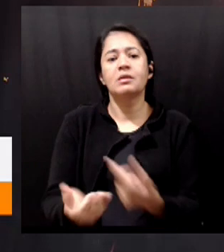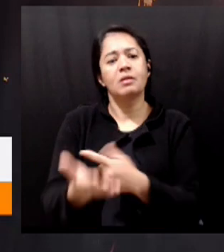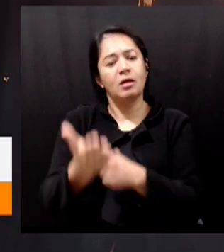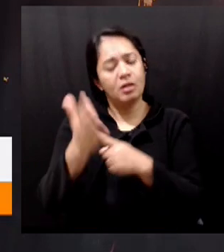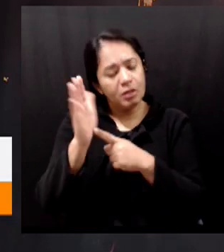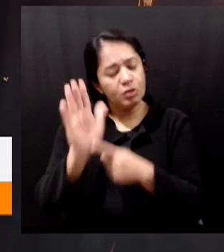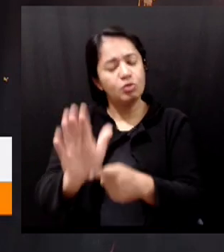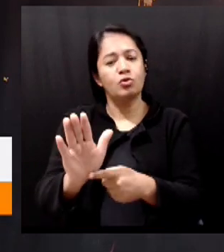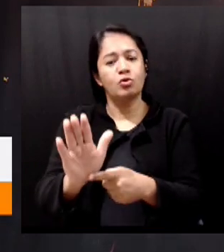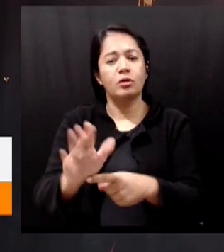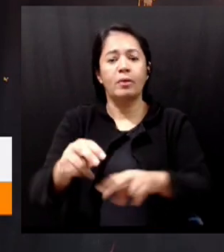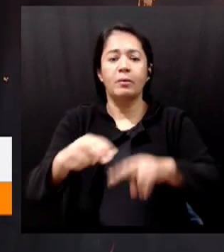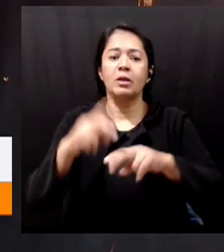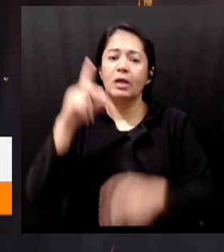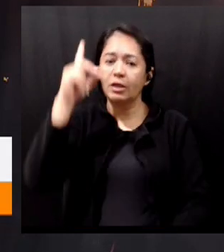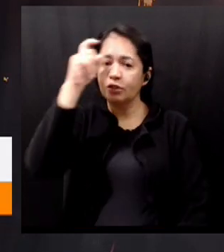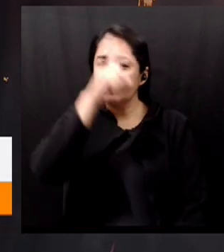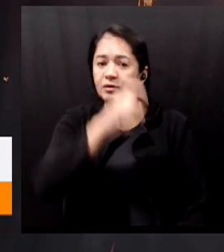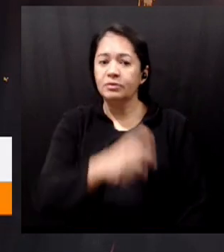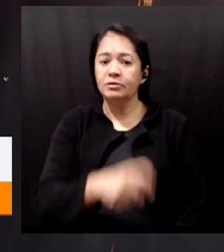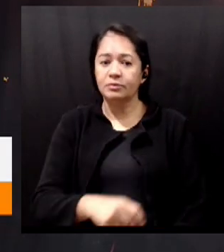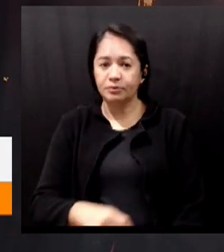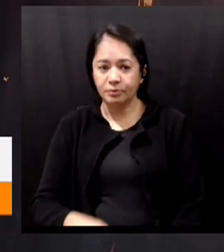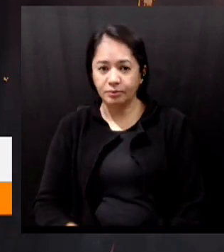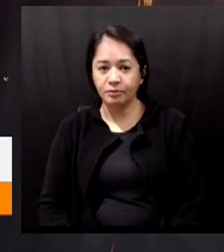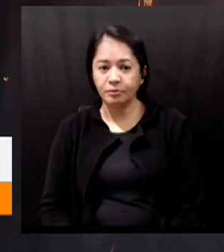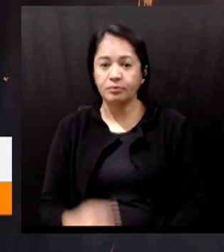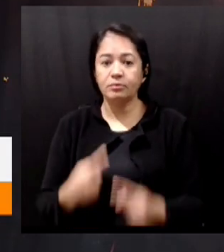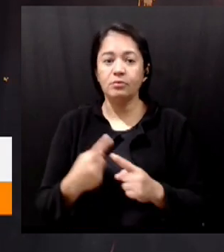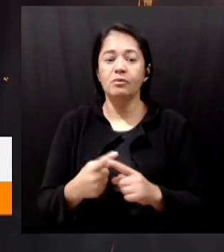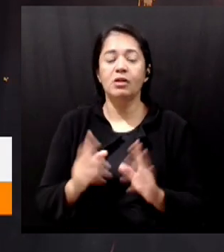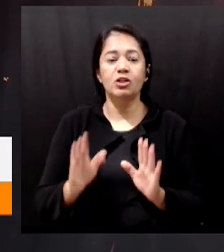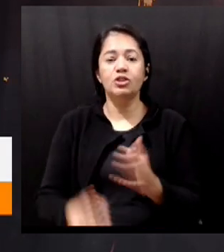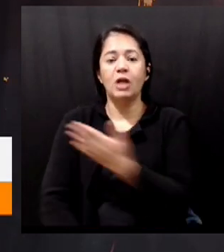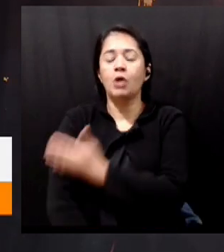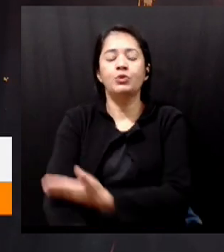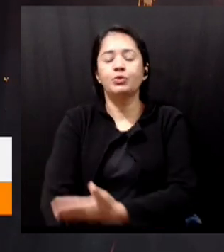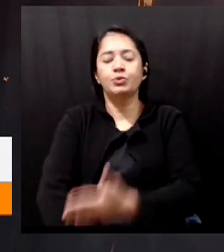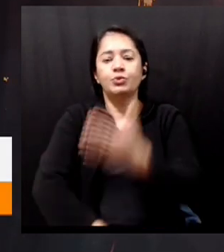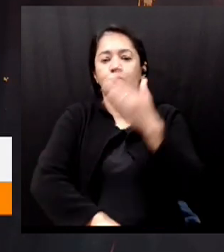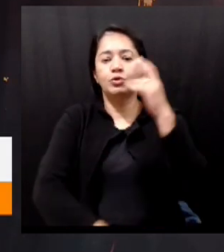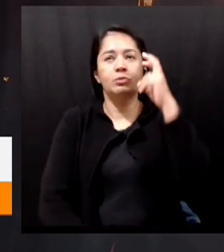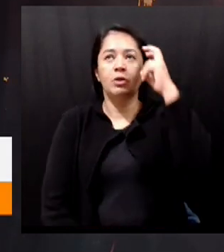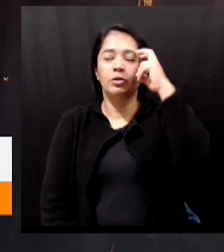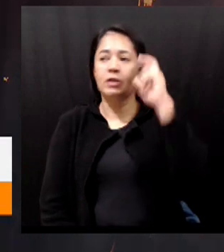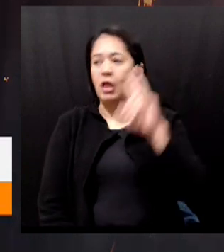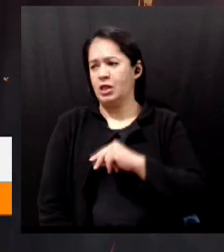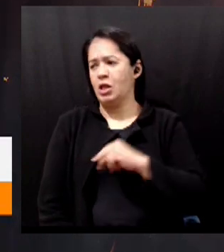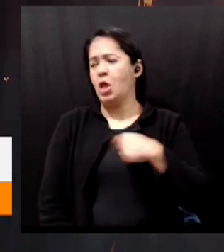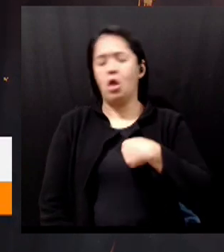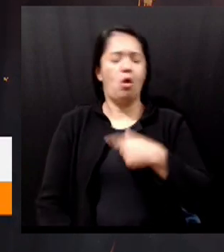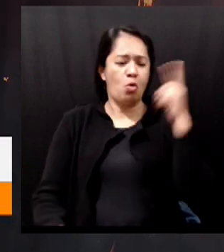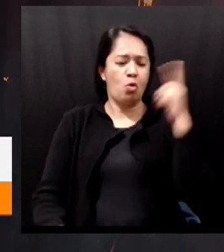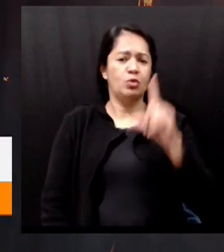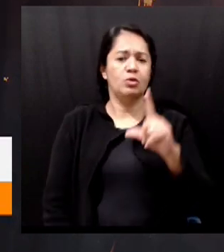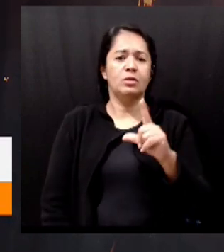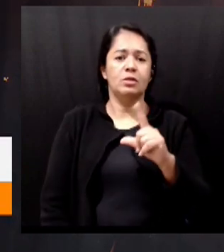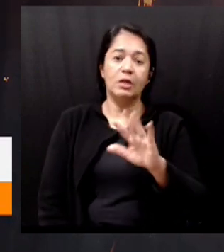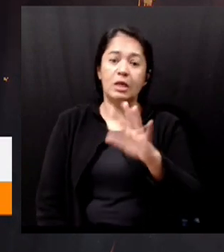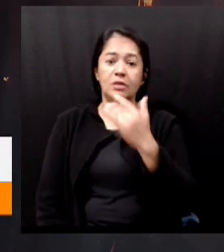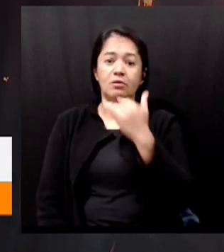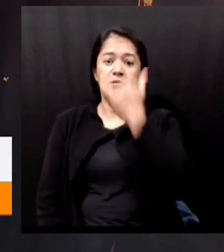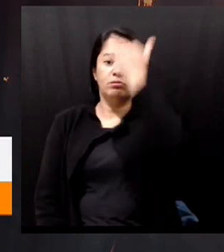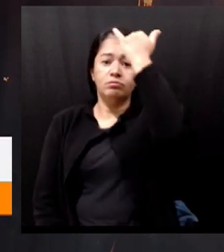porque como é algo cultural e está acostumado, daí você fala assim: "Poxa vida, eu vou dar conta de tudo", e pode se frustrar quando não dá